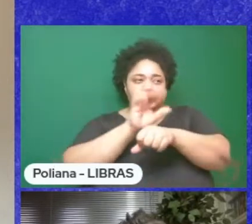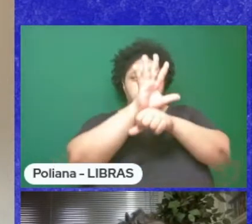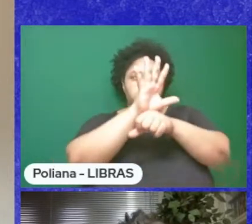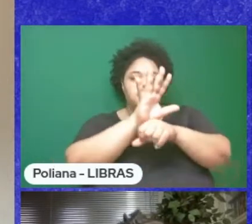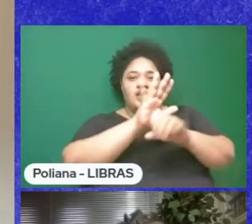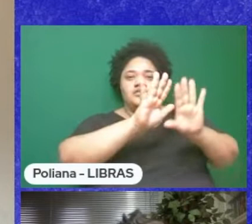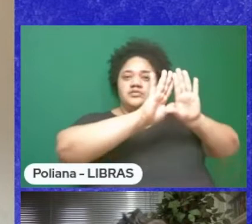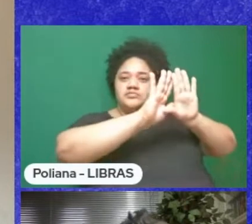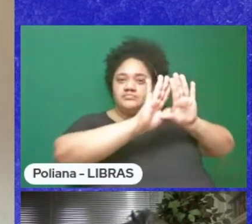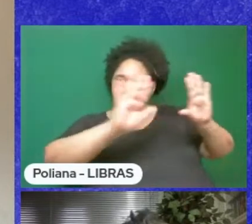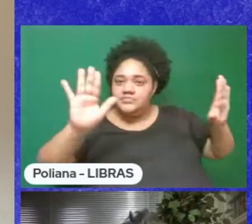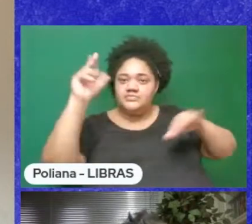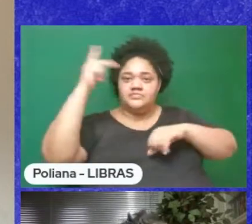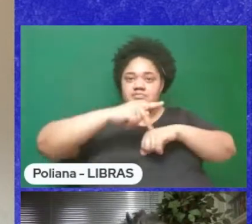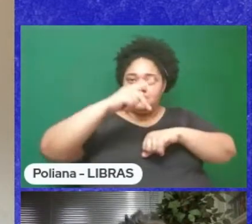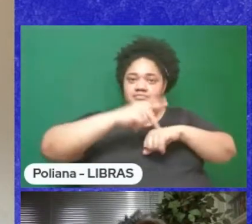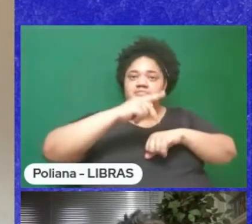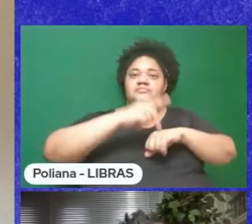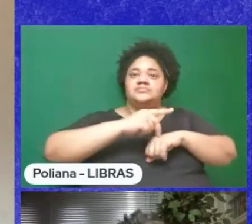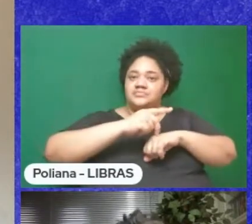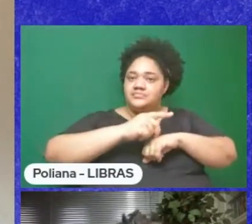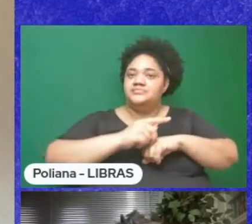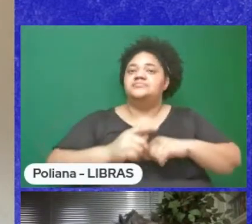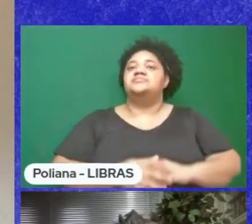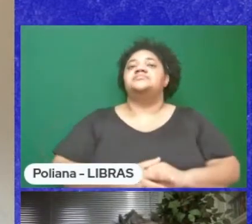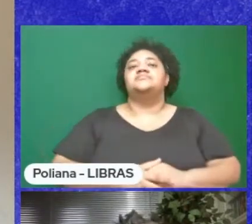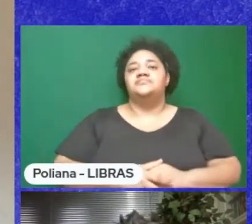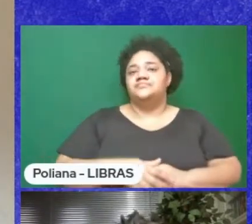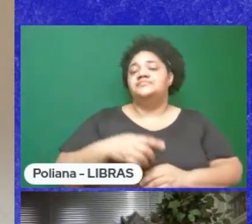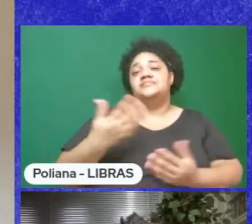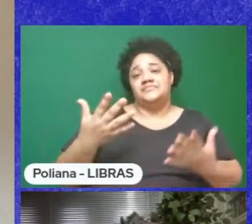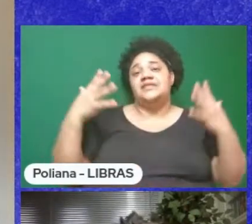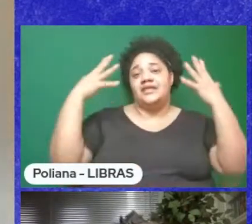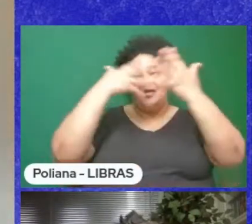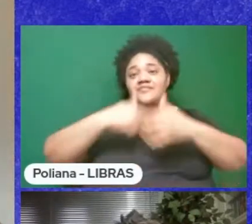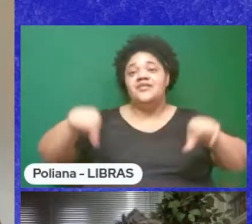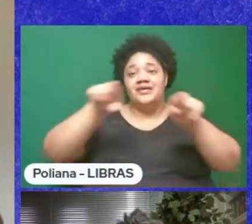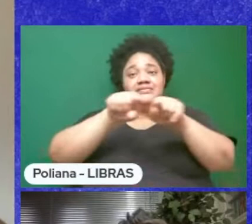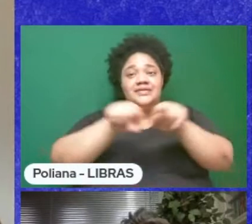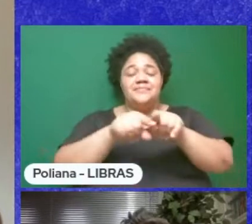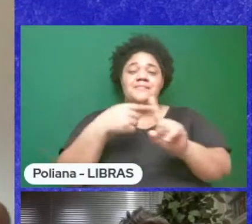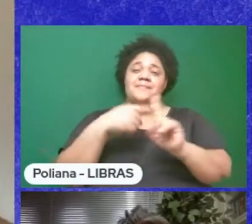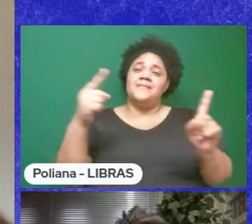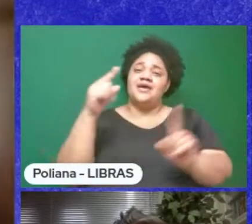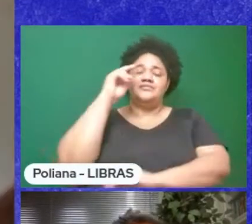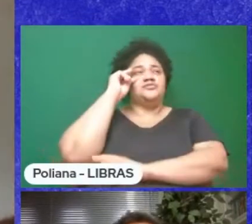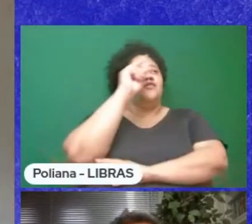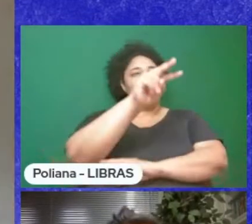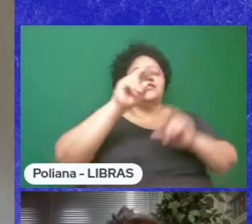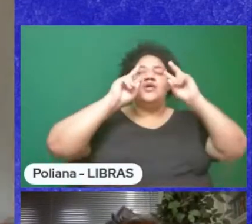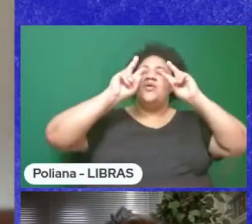de pedras. legal. Ia Seria ficar ótimo lindo também, também. né? É, exatamente, ia ficar lindo também. Só que quando a gente viu aquele